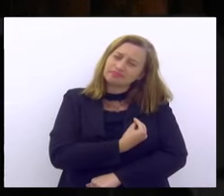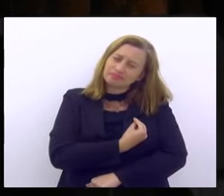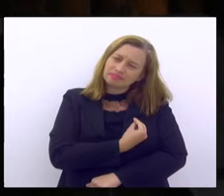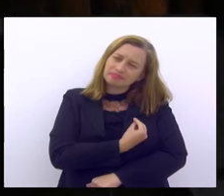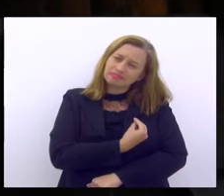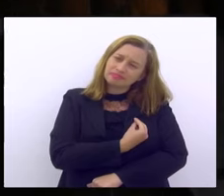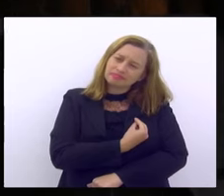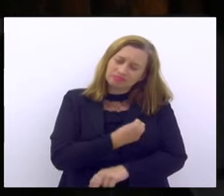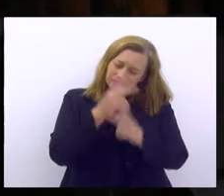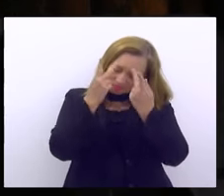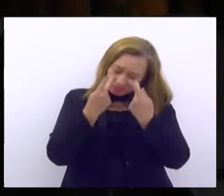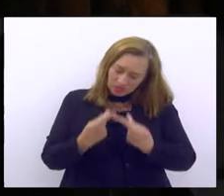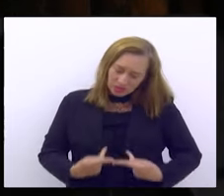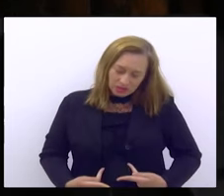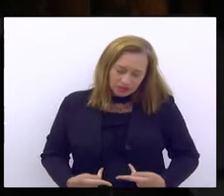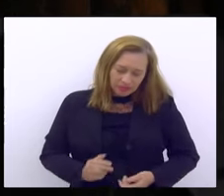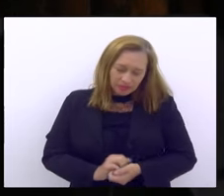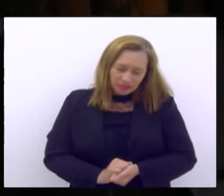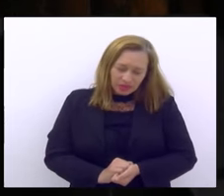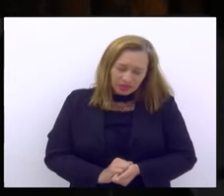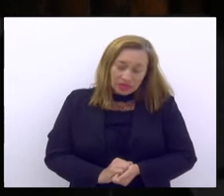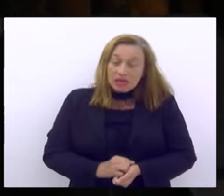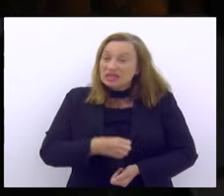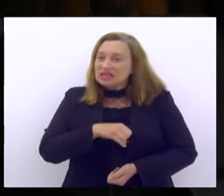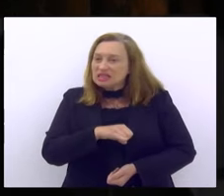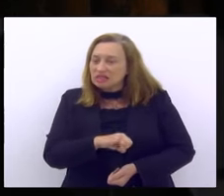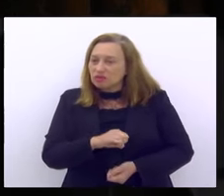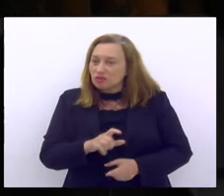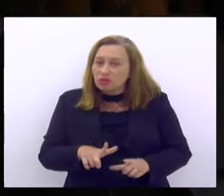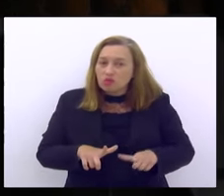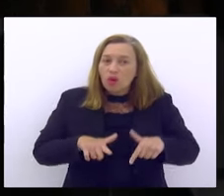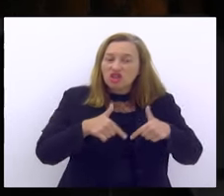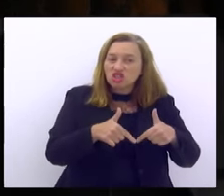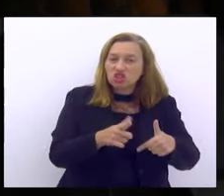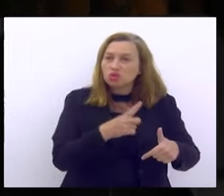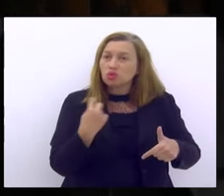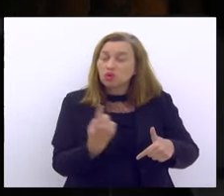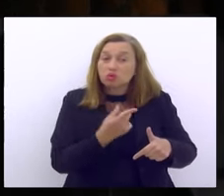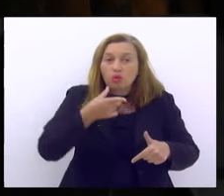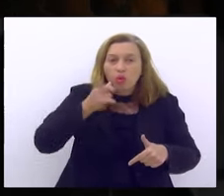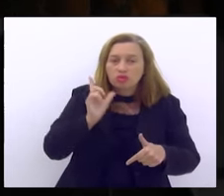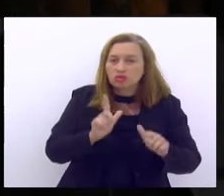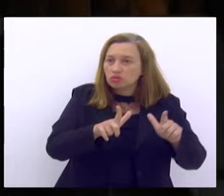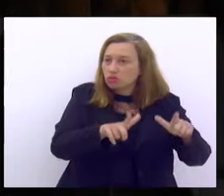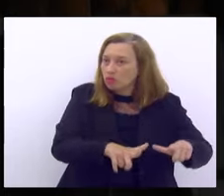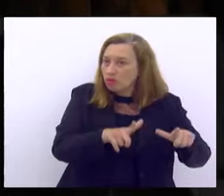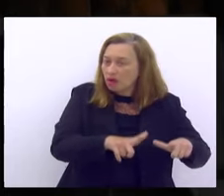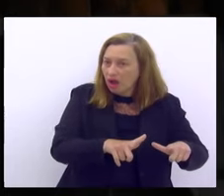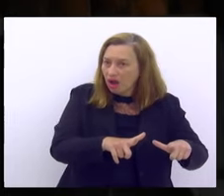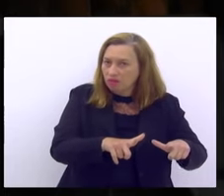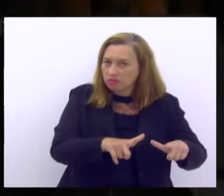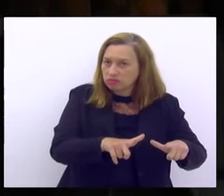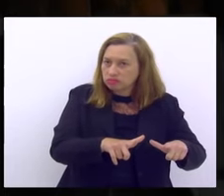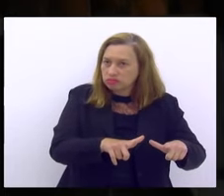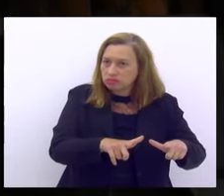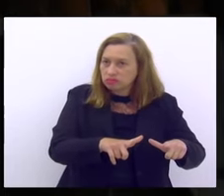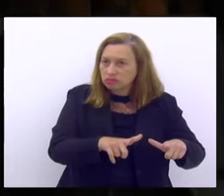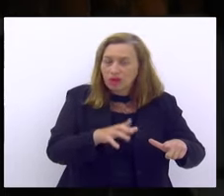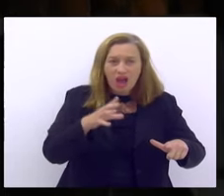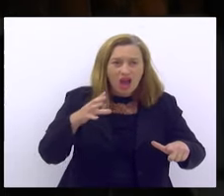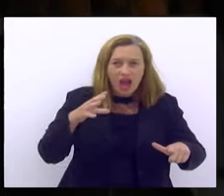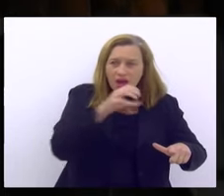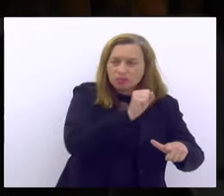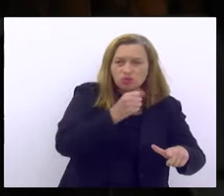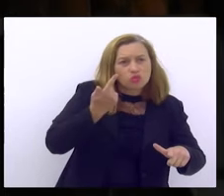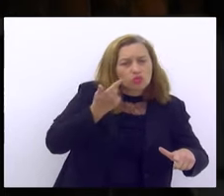vida humana. E se não fosse por nossa ação ali ontem, que imediatamente